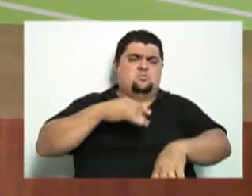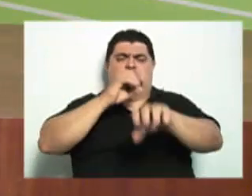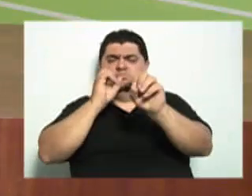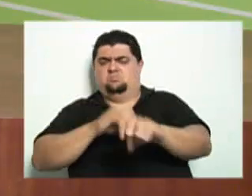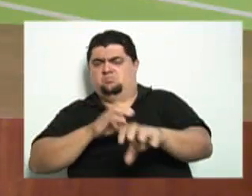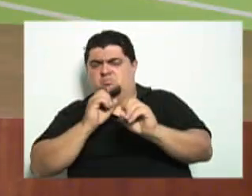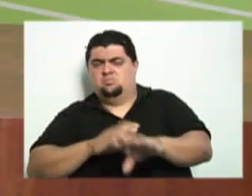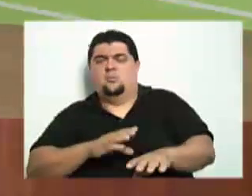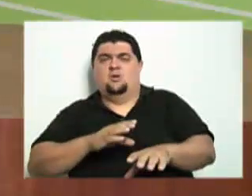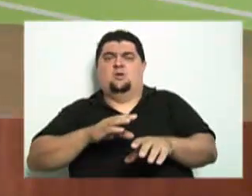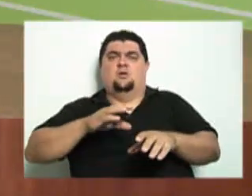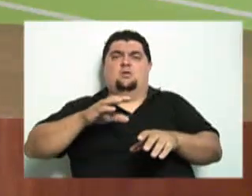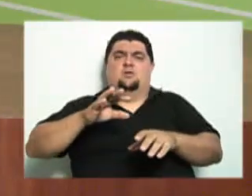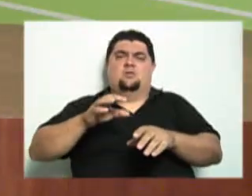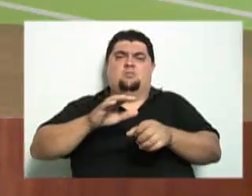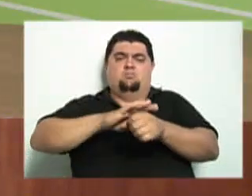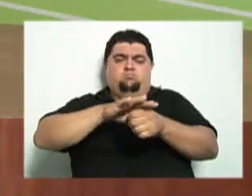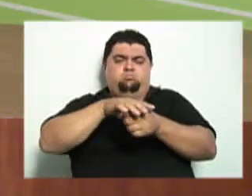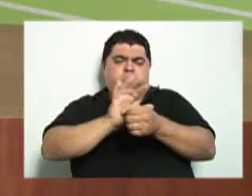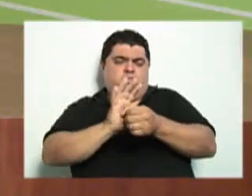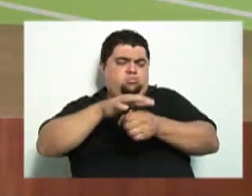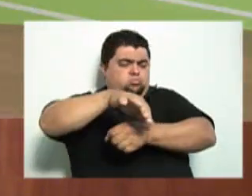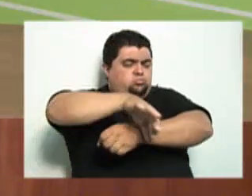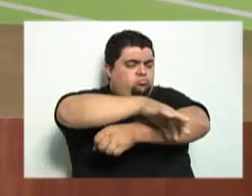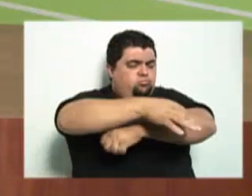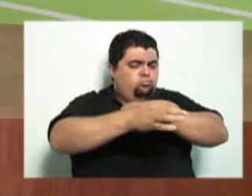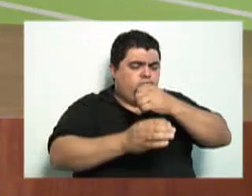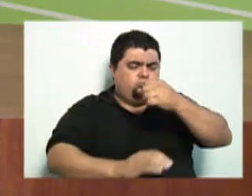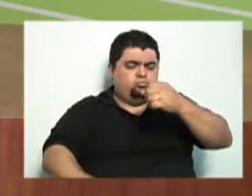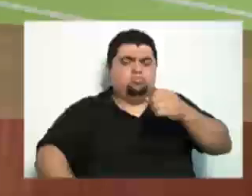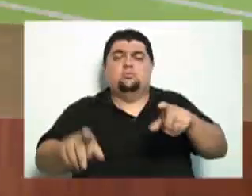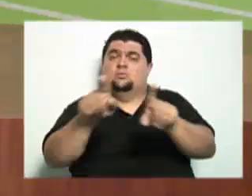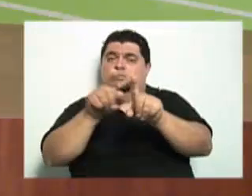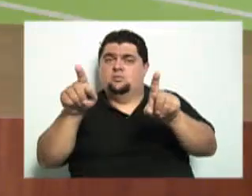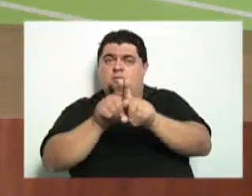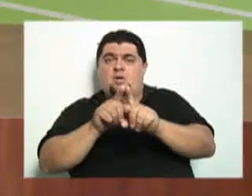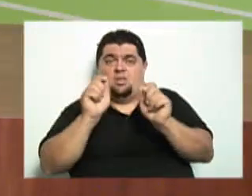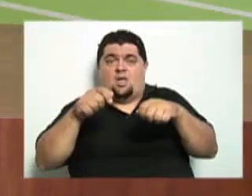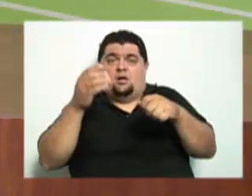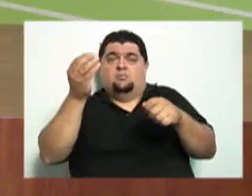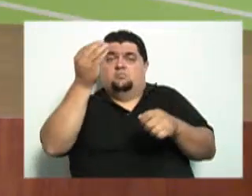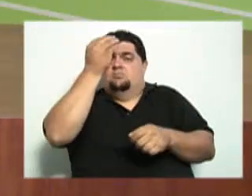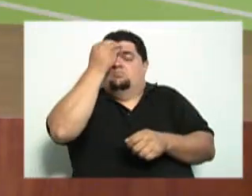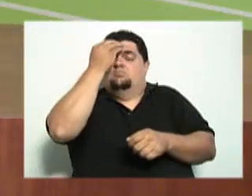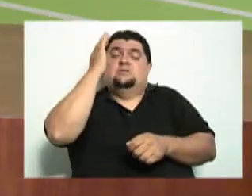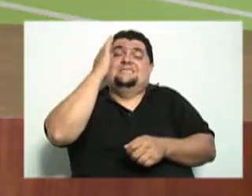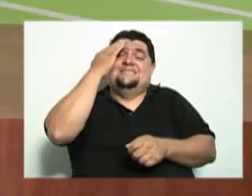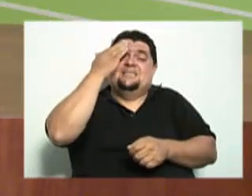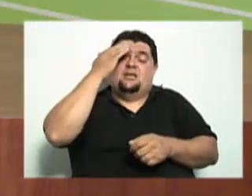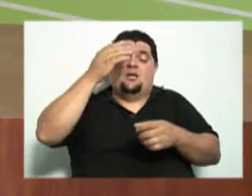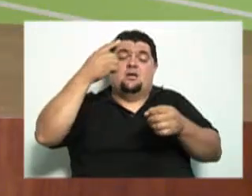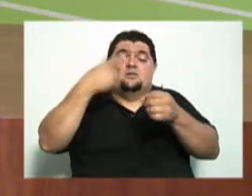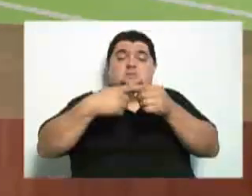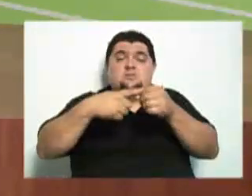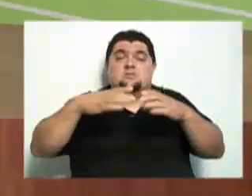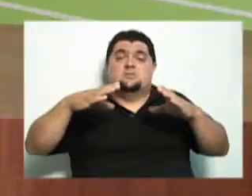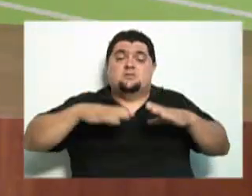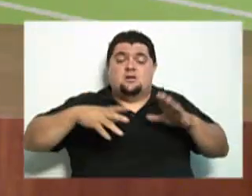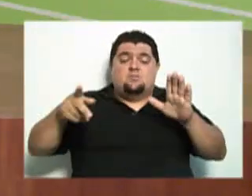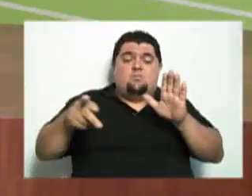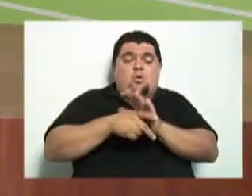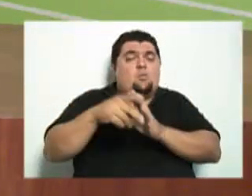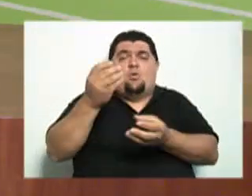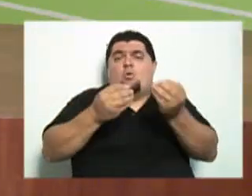educação, seja no saneamento básico. É muito bom para ter clareza da sua região e do que você pode